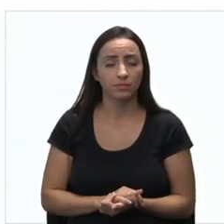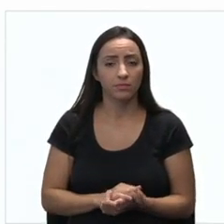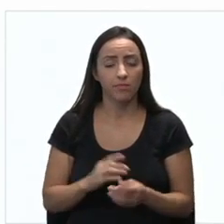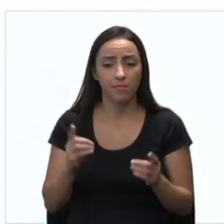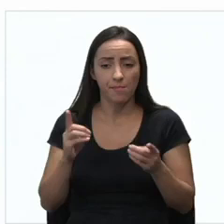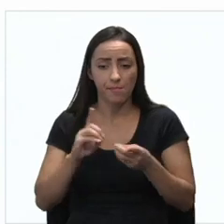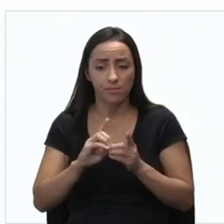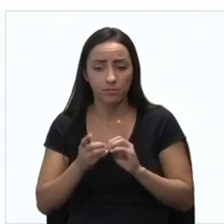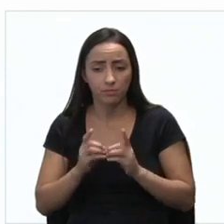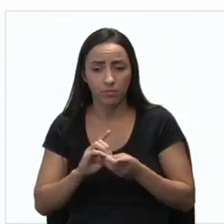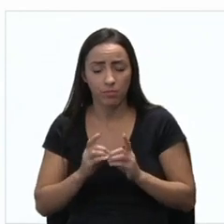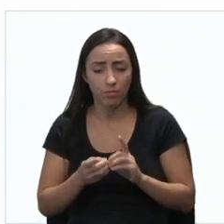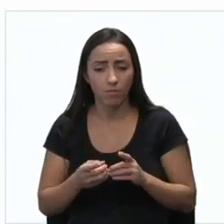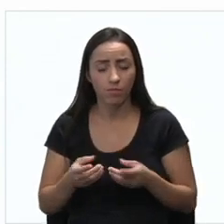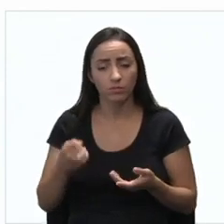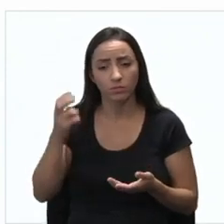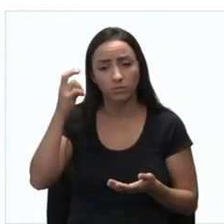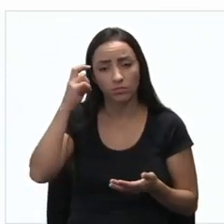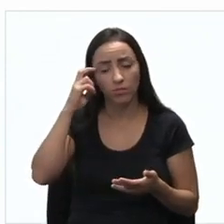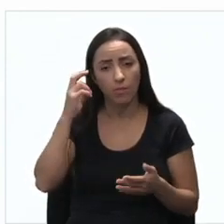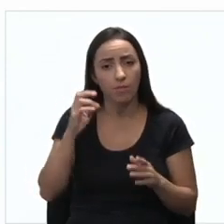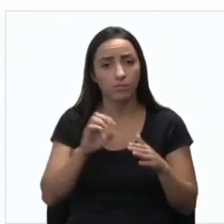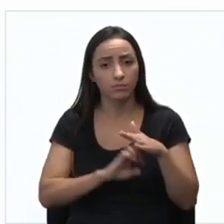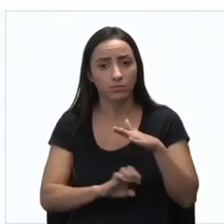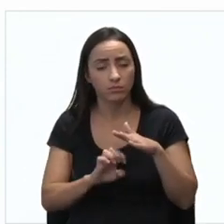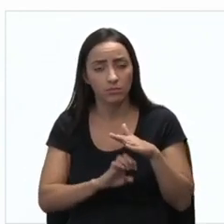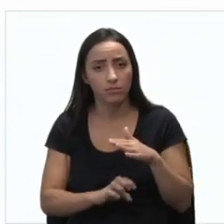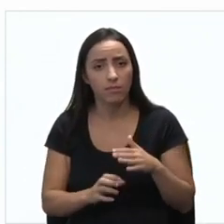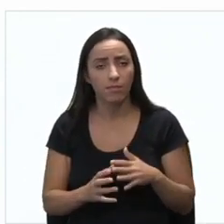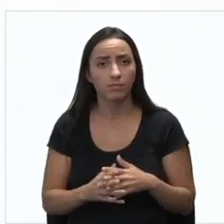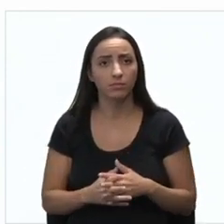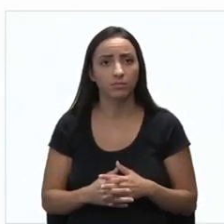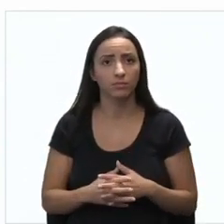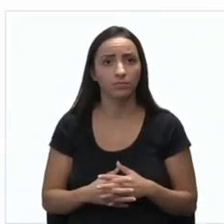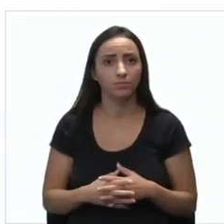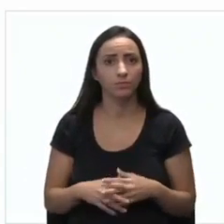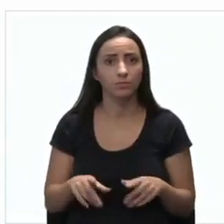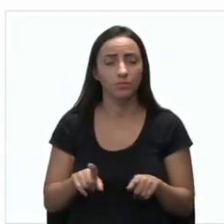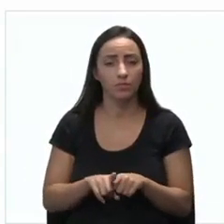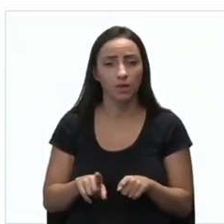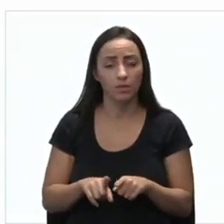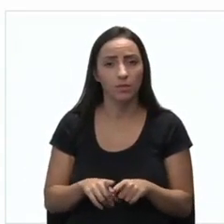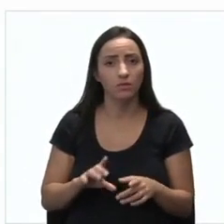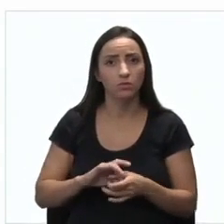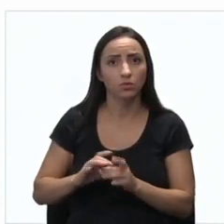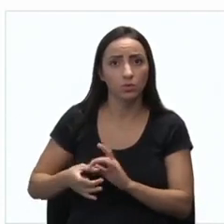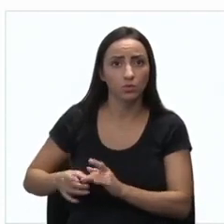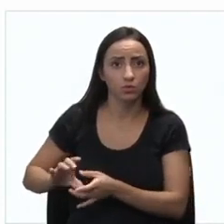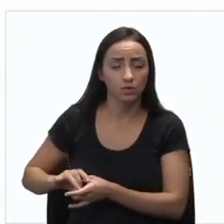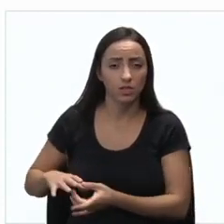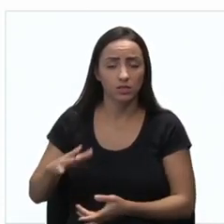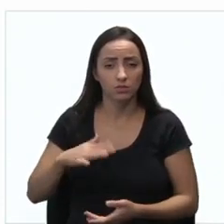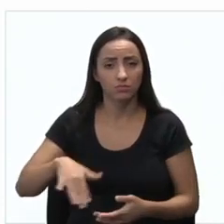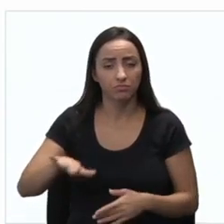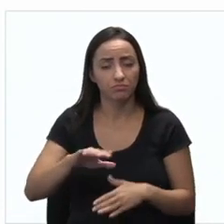sua cultura organizacional, o clima organizacional e a sua inserção no contexto mais amplo